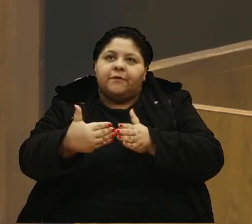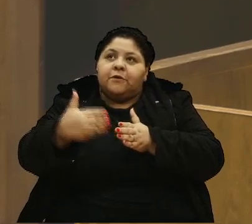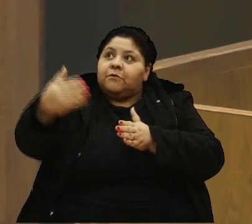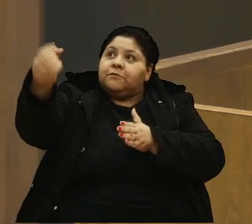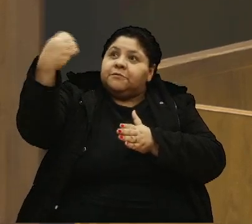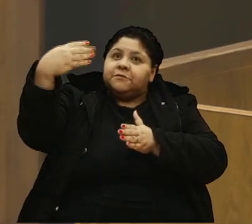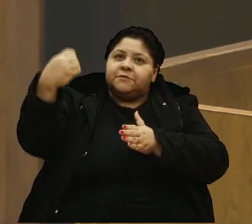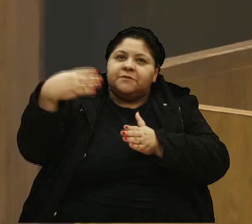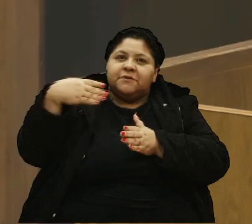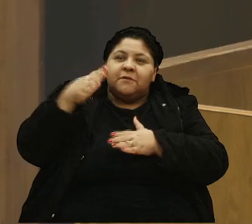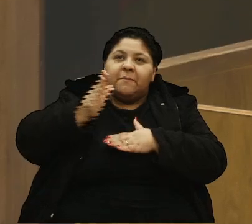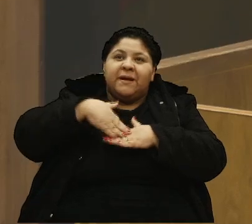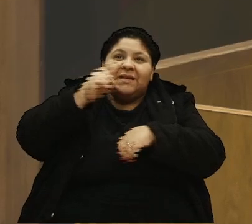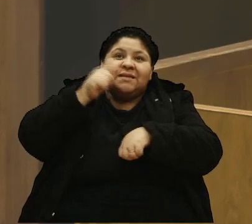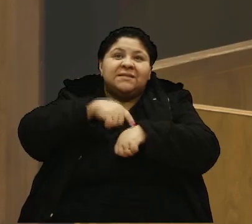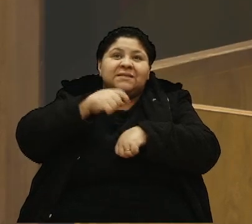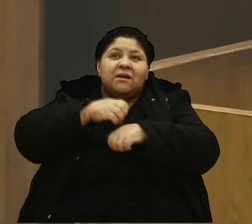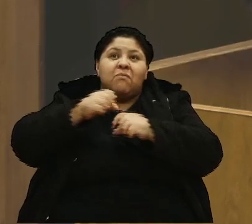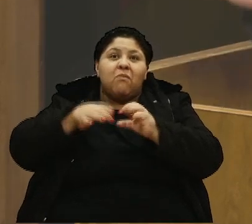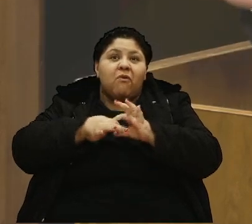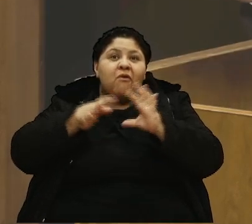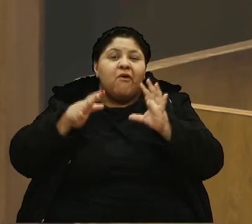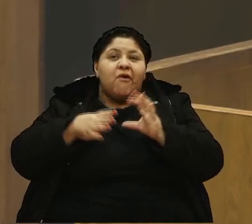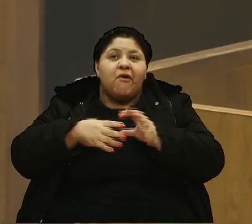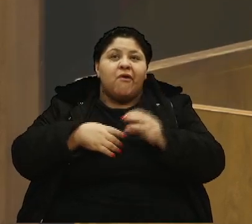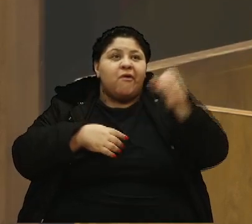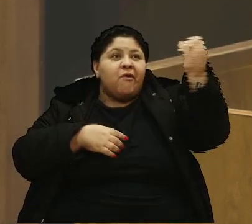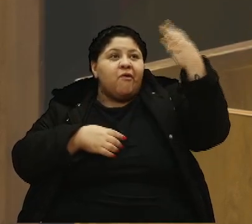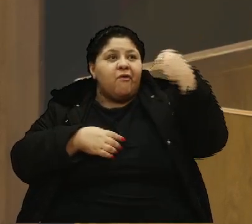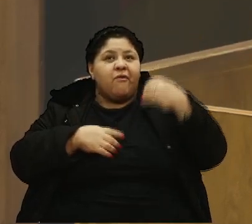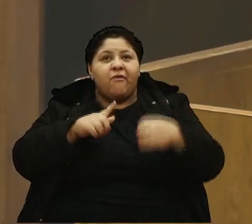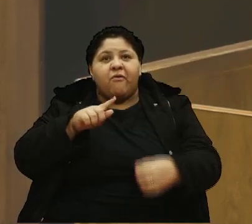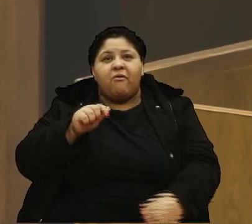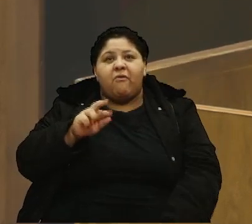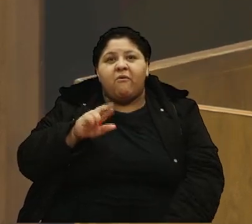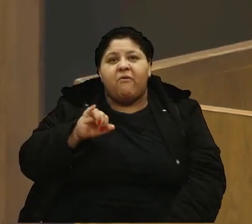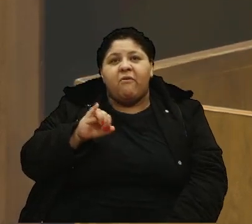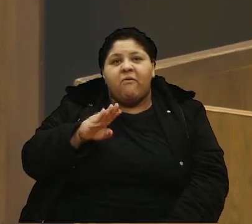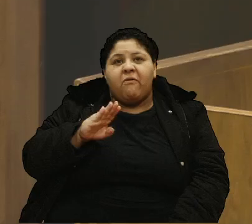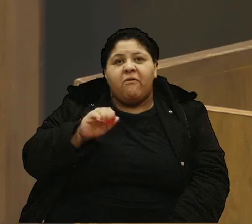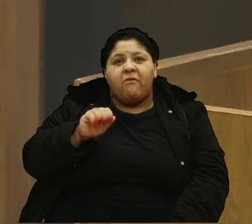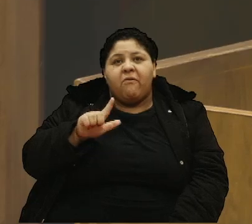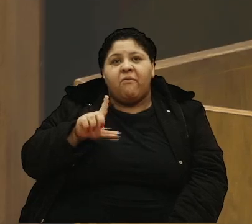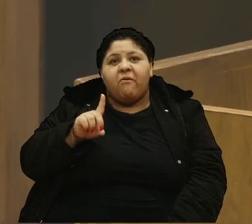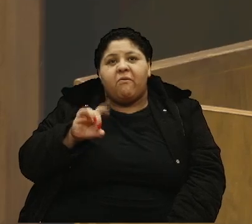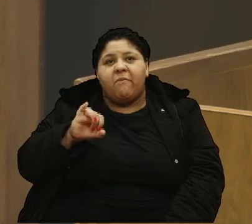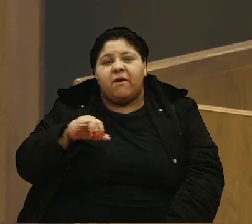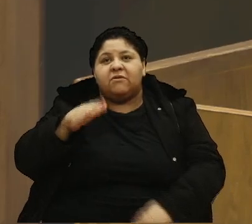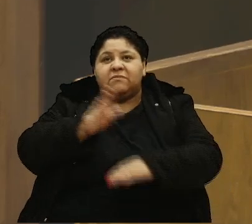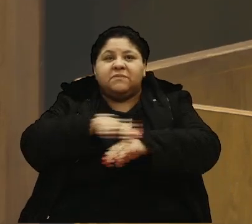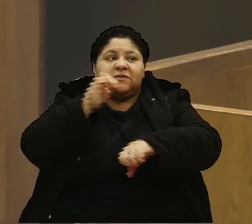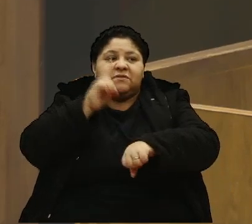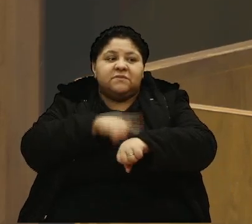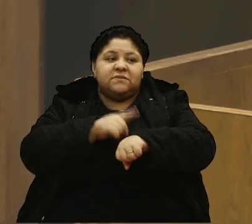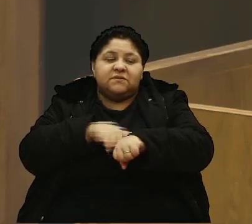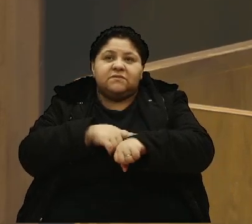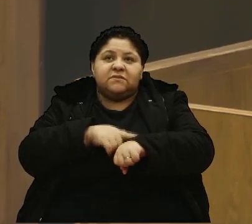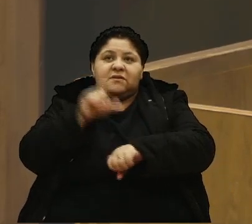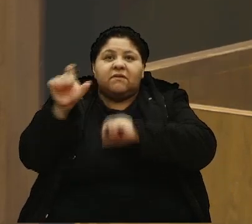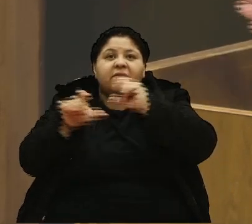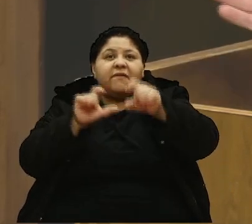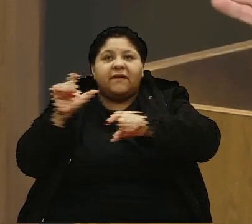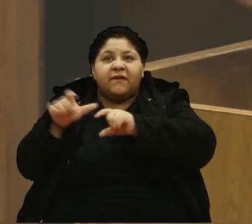semáforo mais tempo aberto. O semáforo da Garibaldi, com a 18 do Forte, você deixa mais tempo aberto. Com isso, as